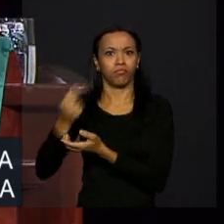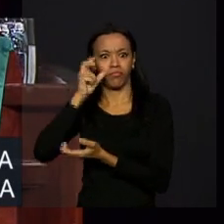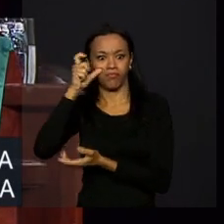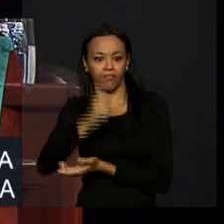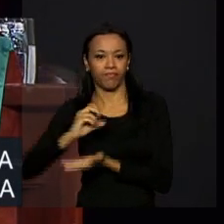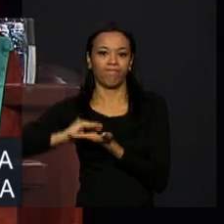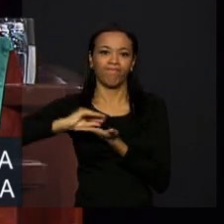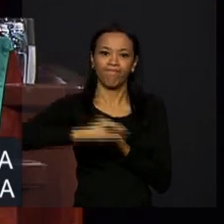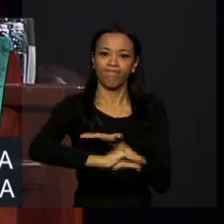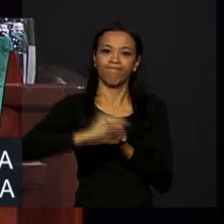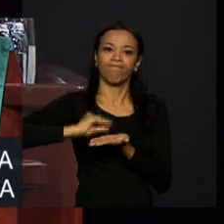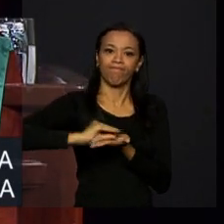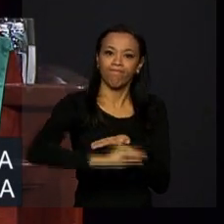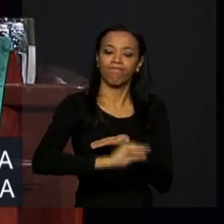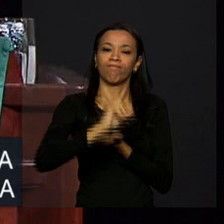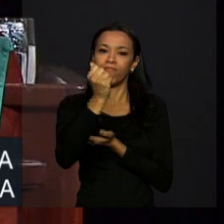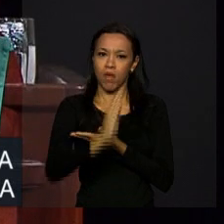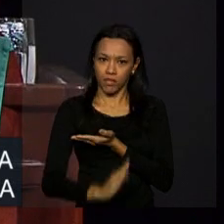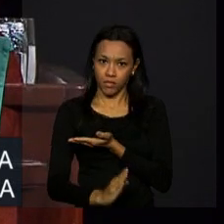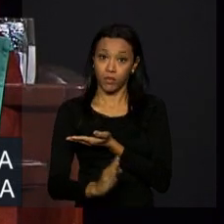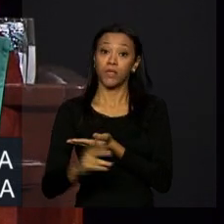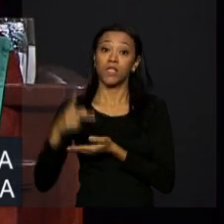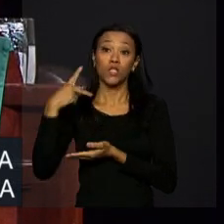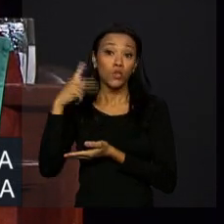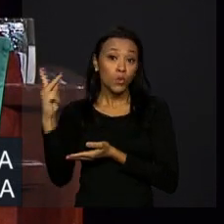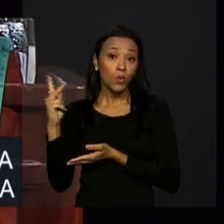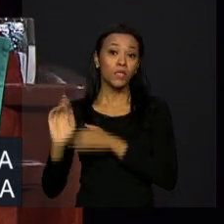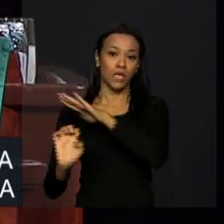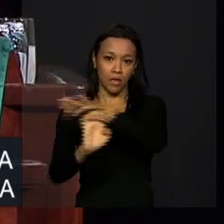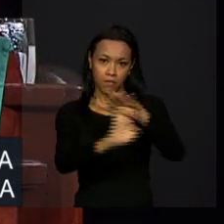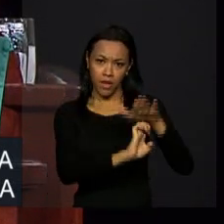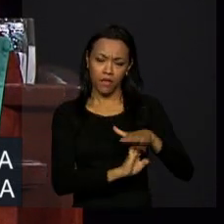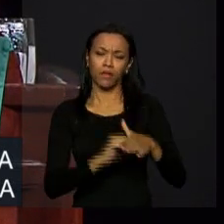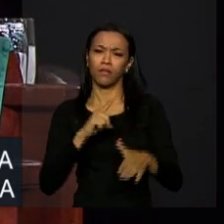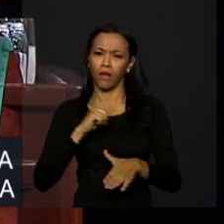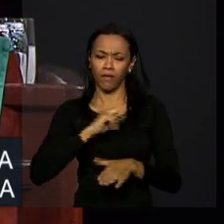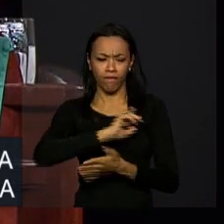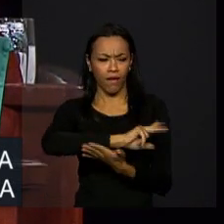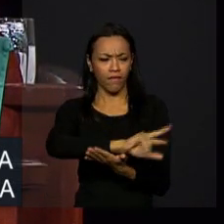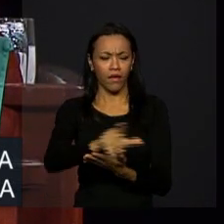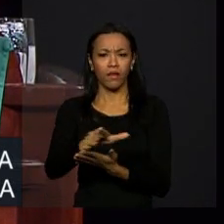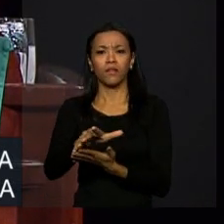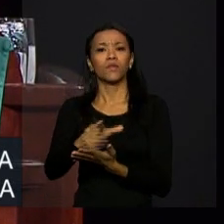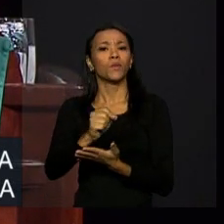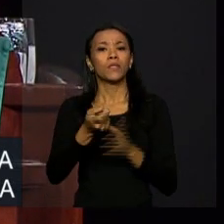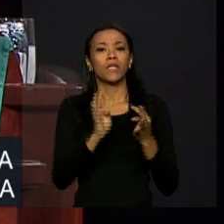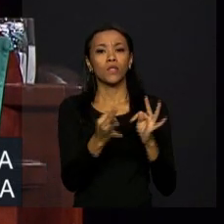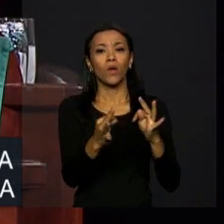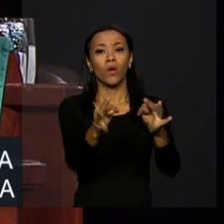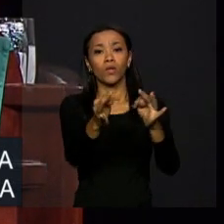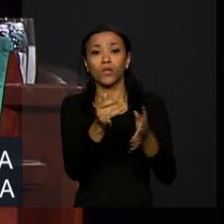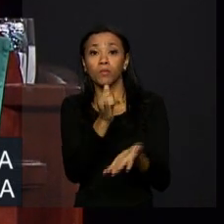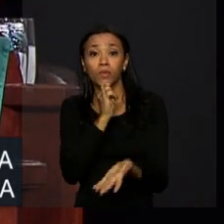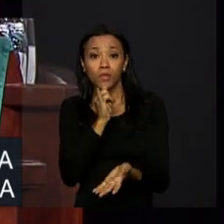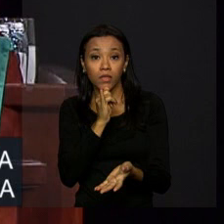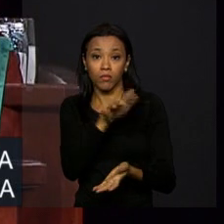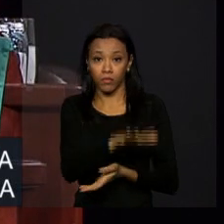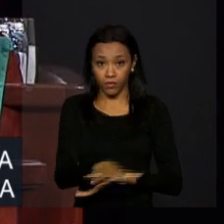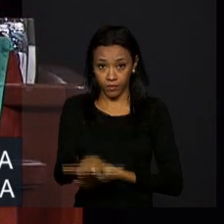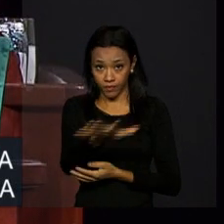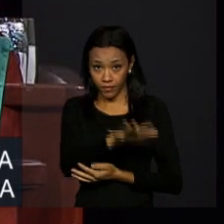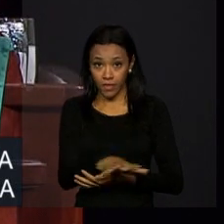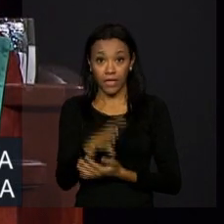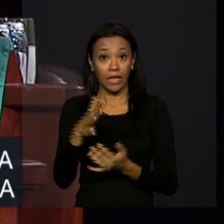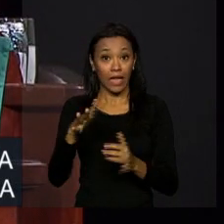Brasil suas empresas estão presentes em setores tecnológicos como é o caso do setor